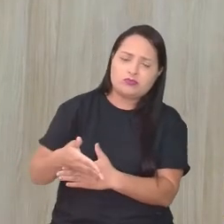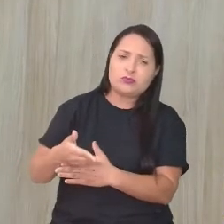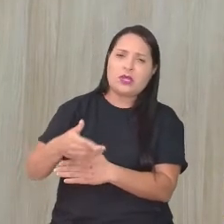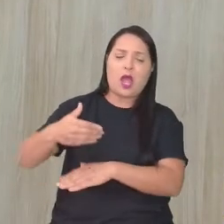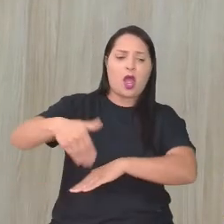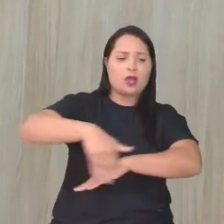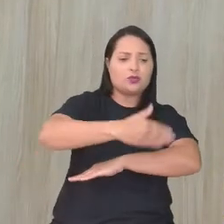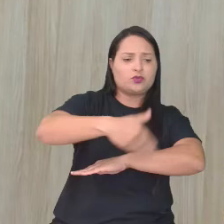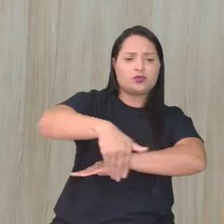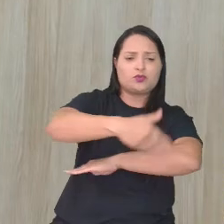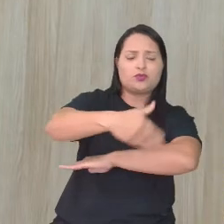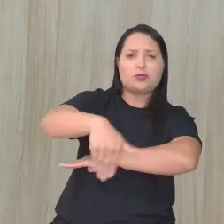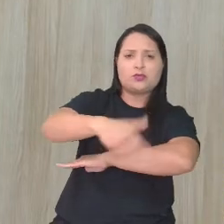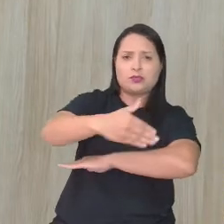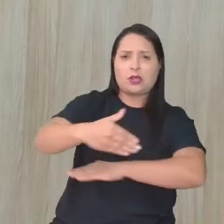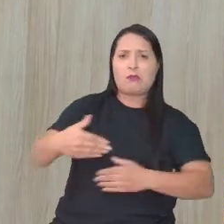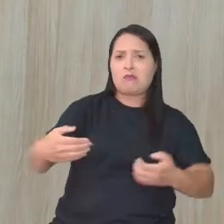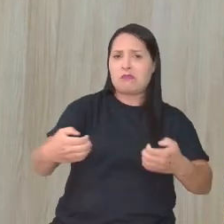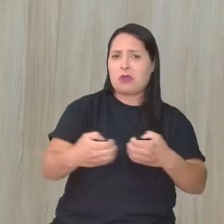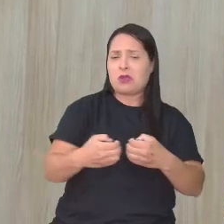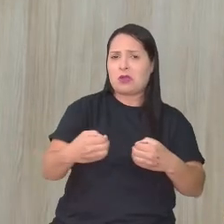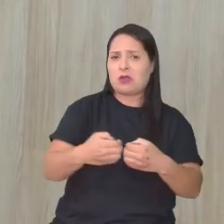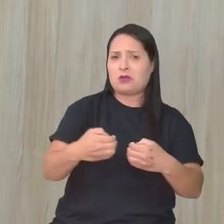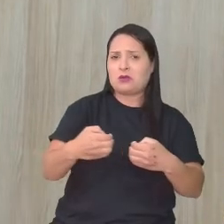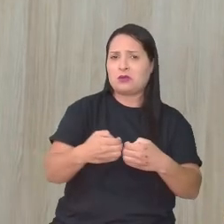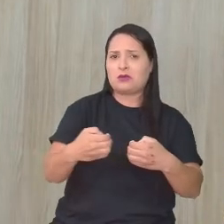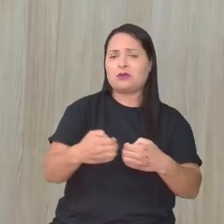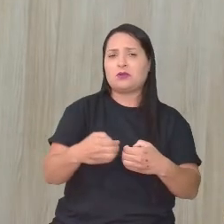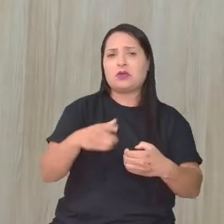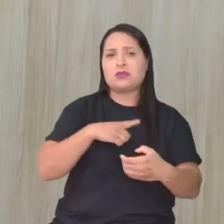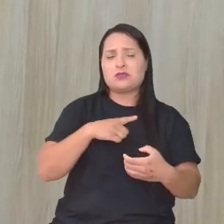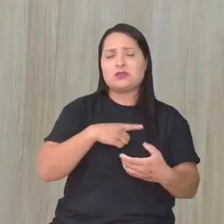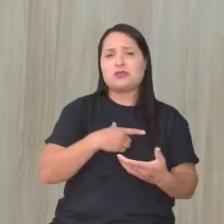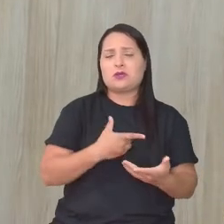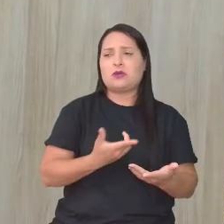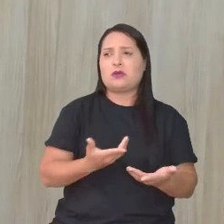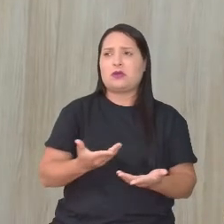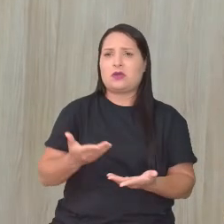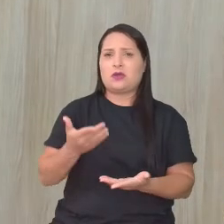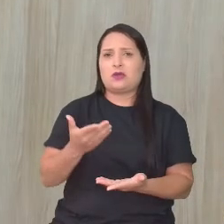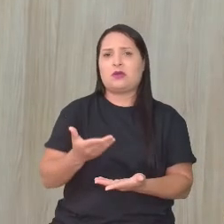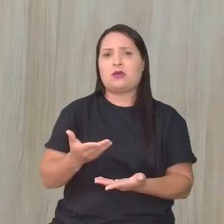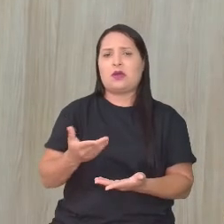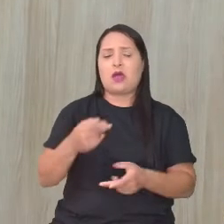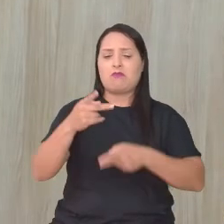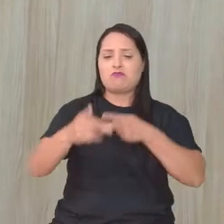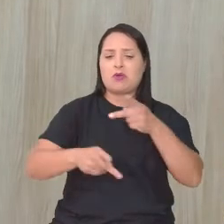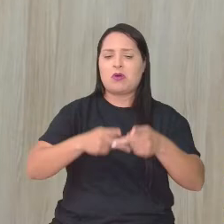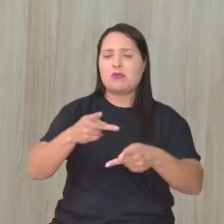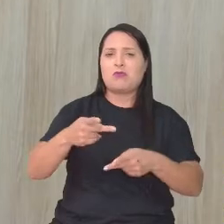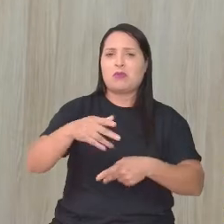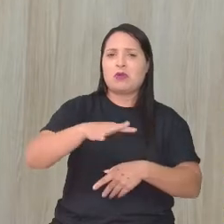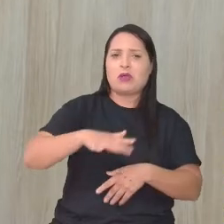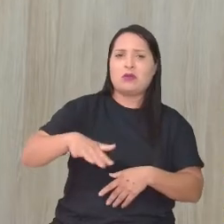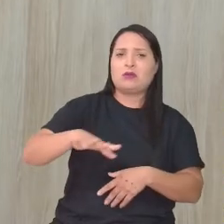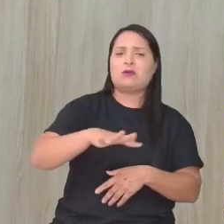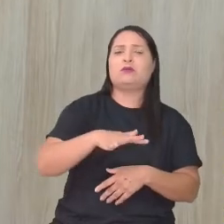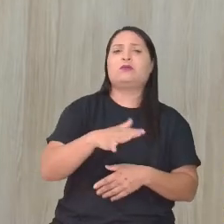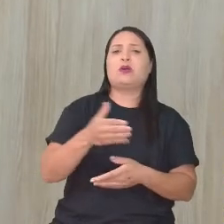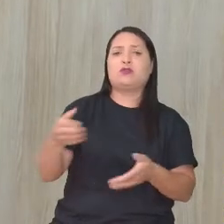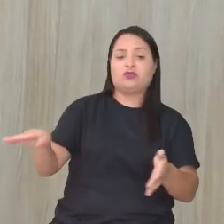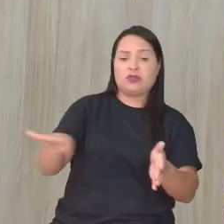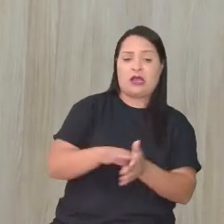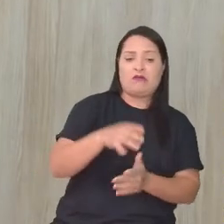naquelas regiões, eram, né, aqui acolhia, né, essa população negra que chegava aqui na